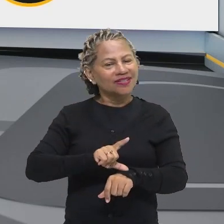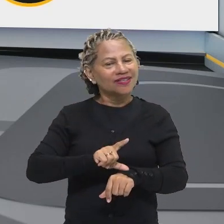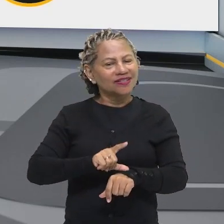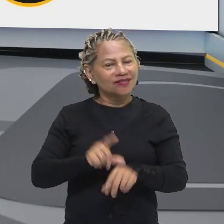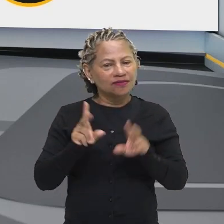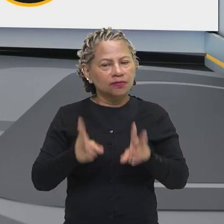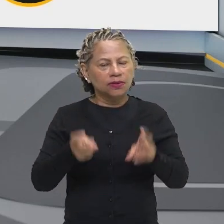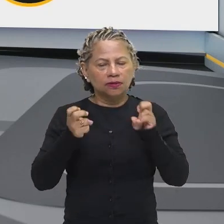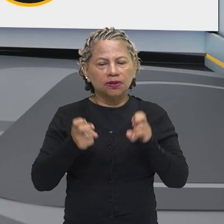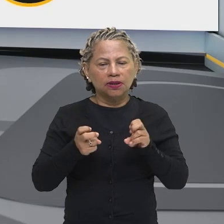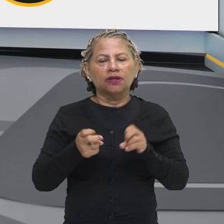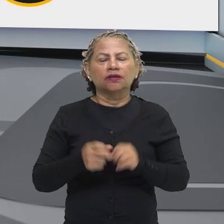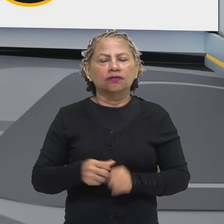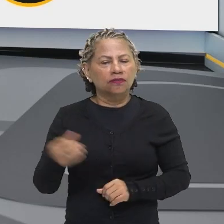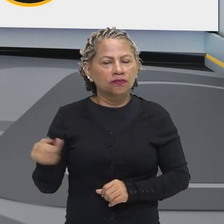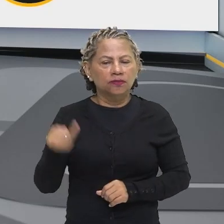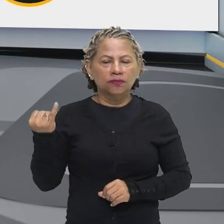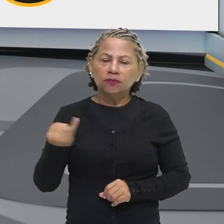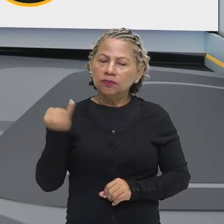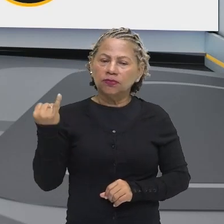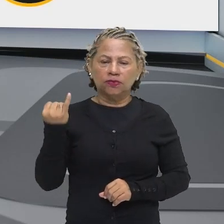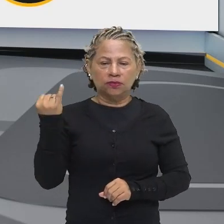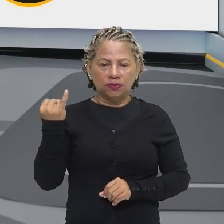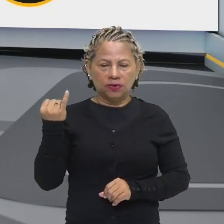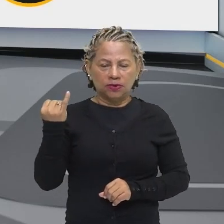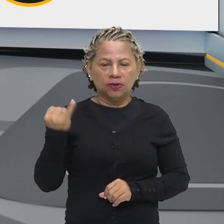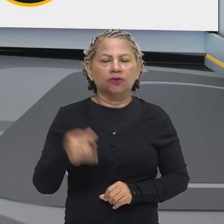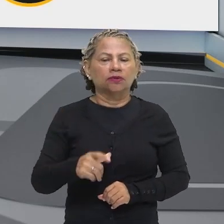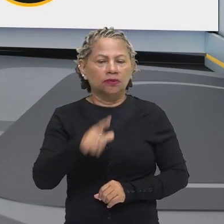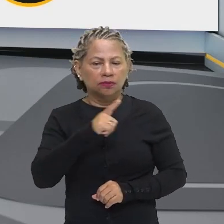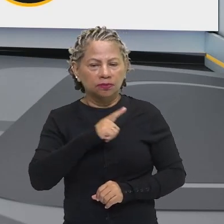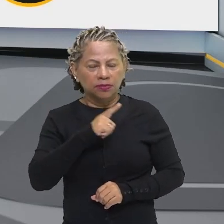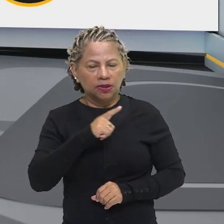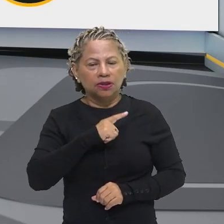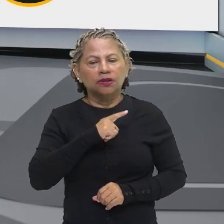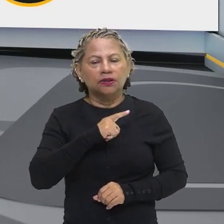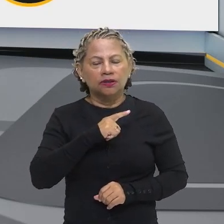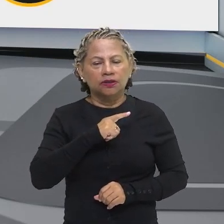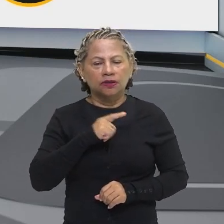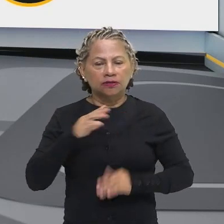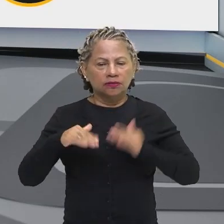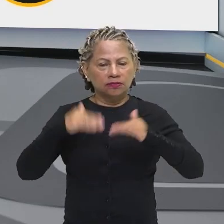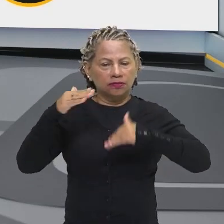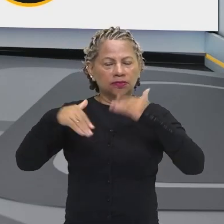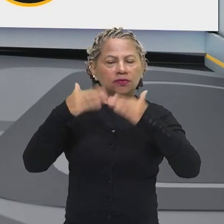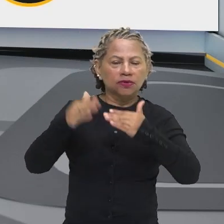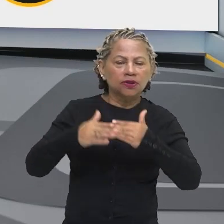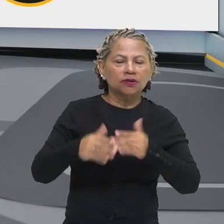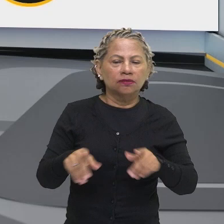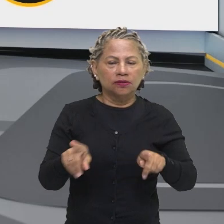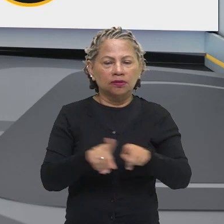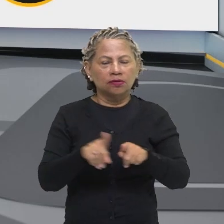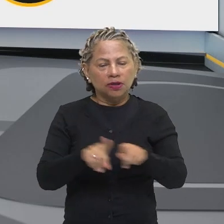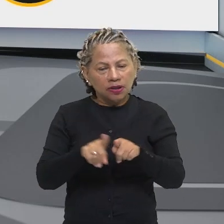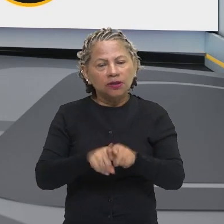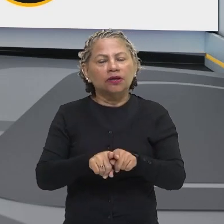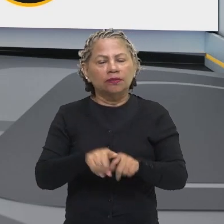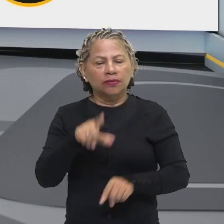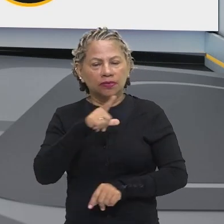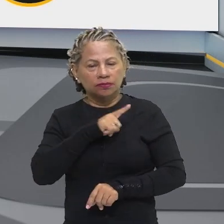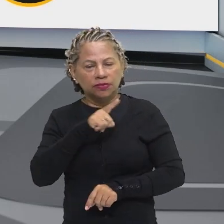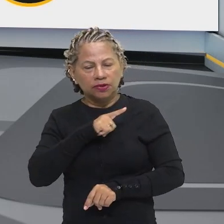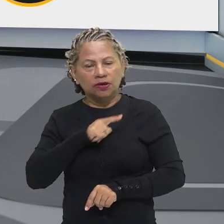um passo importantíssimo para tornar mais conhecidas as causas e as lutas dos